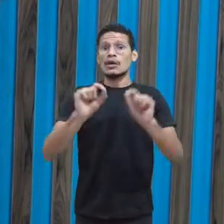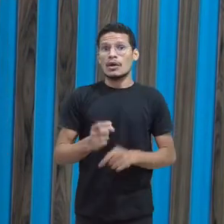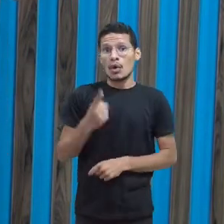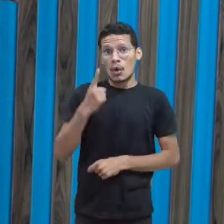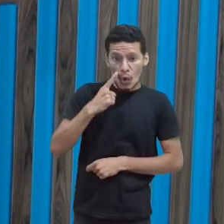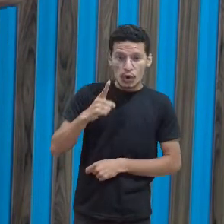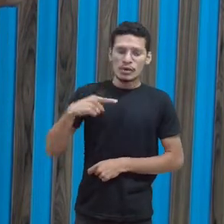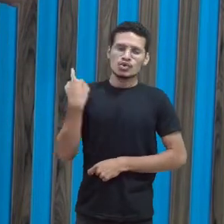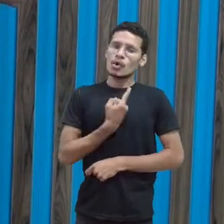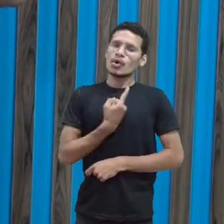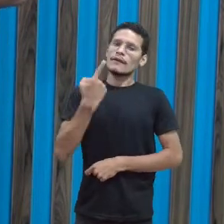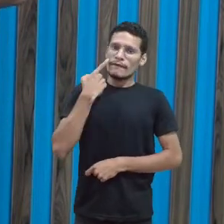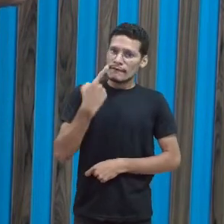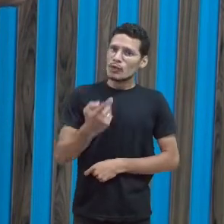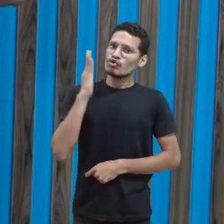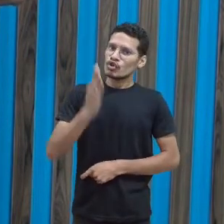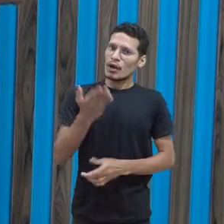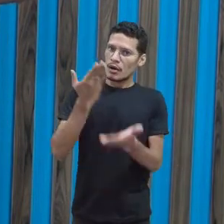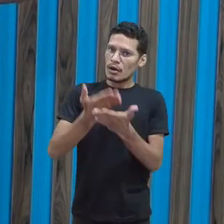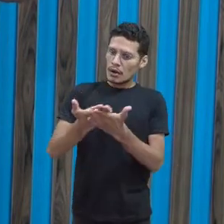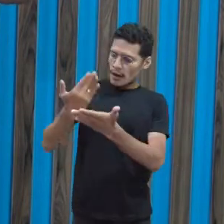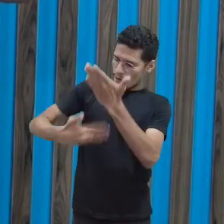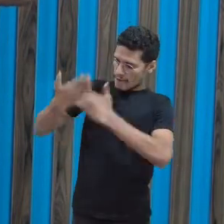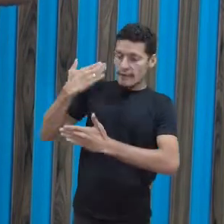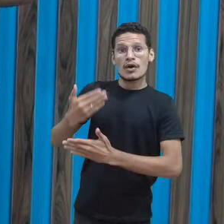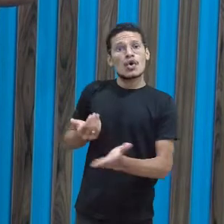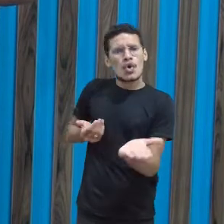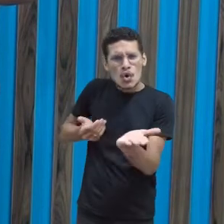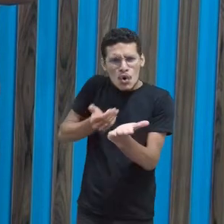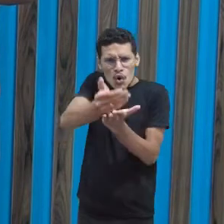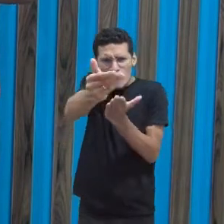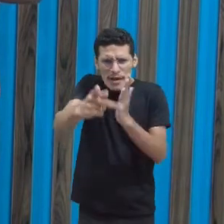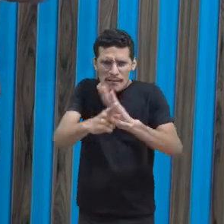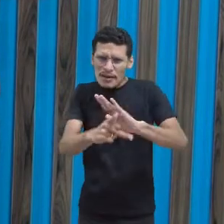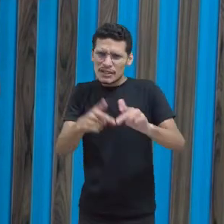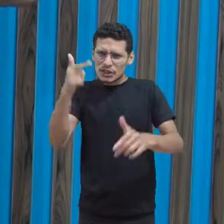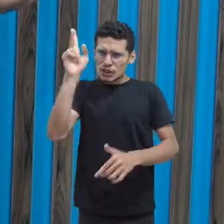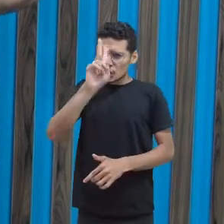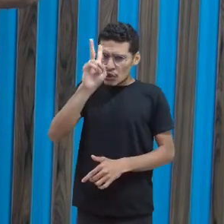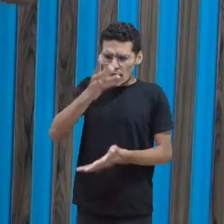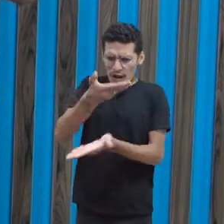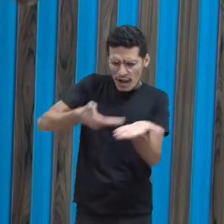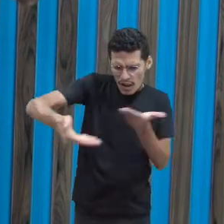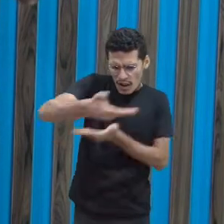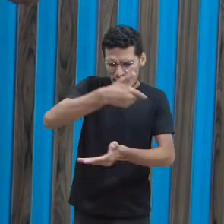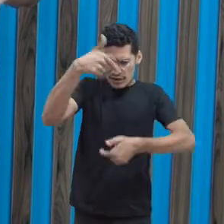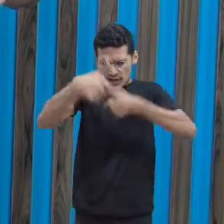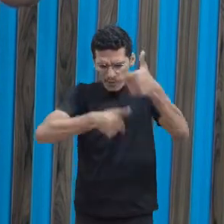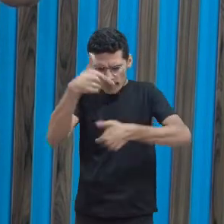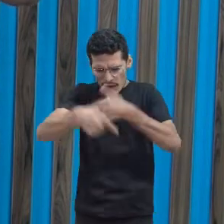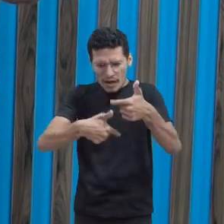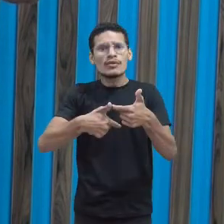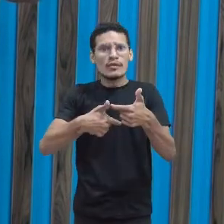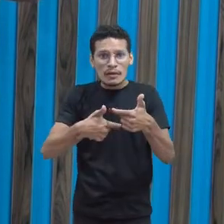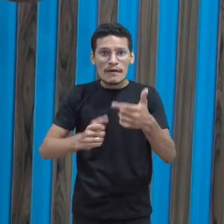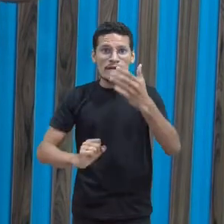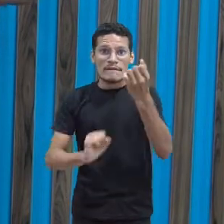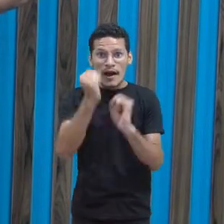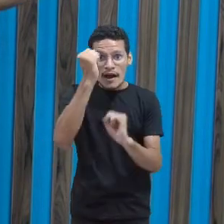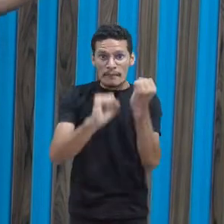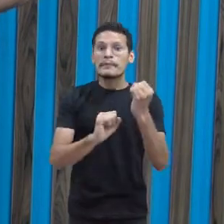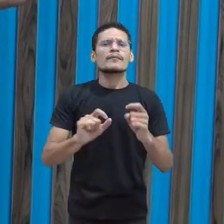tínhamos visto em aulas passadas, o início dessa história, né, das relações de trabalho fabris, né?